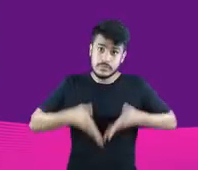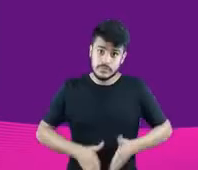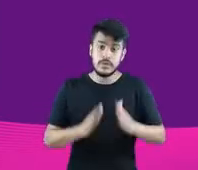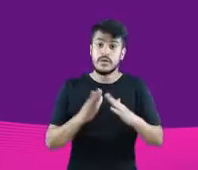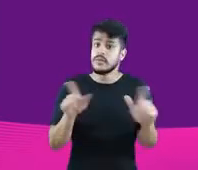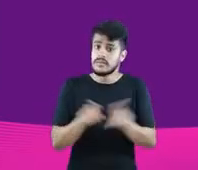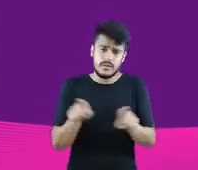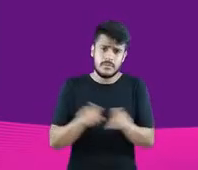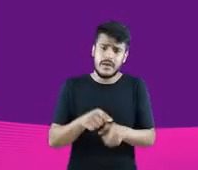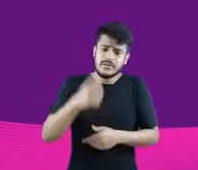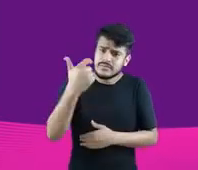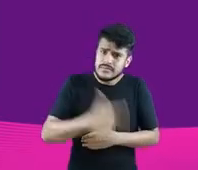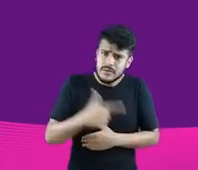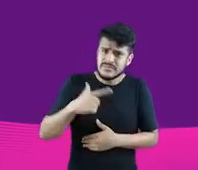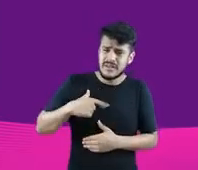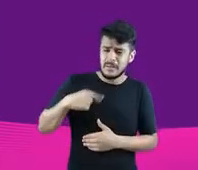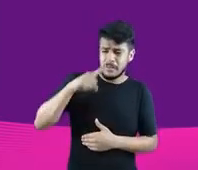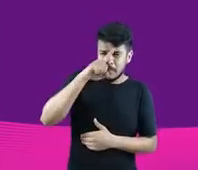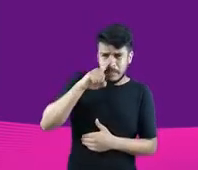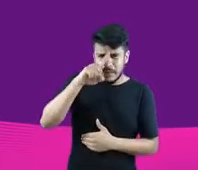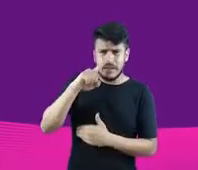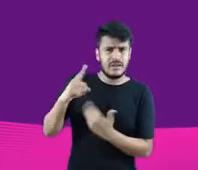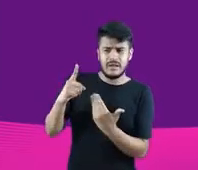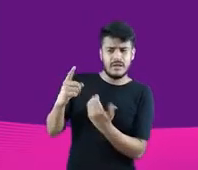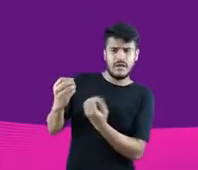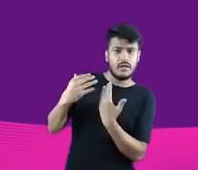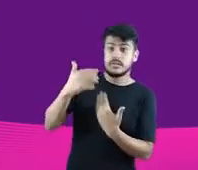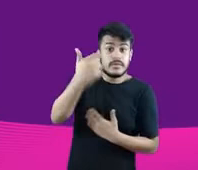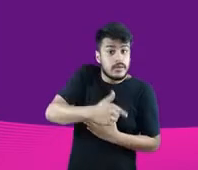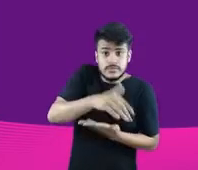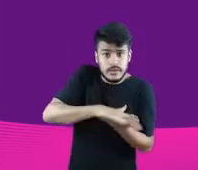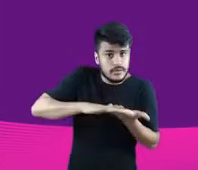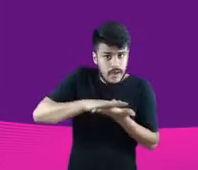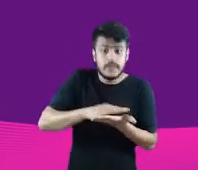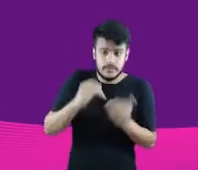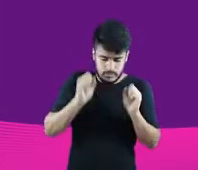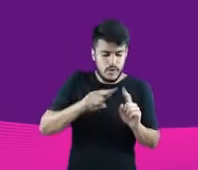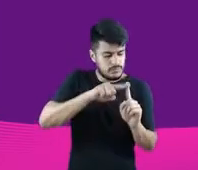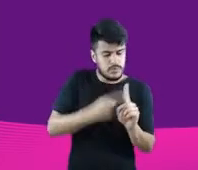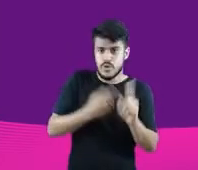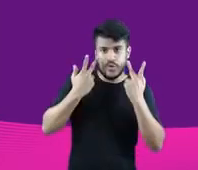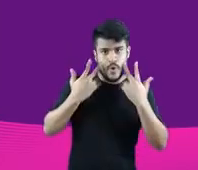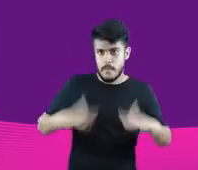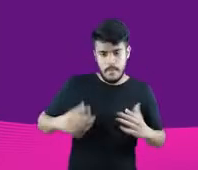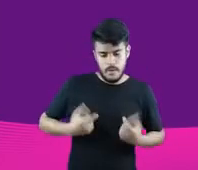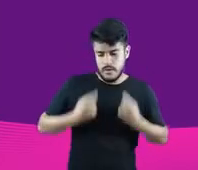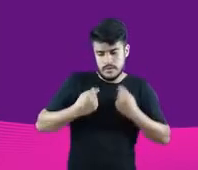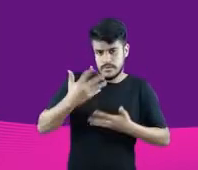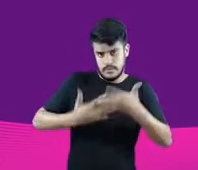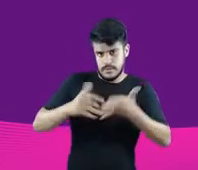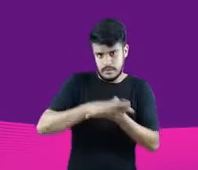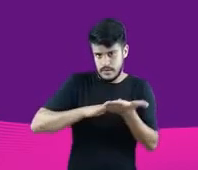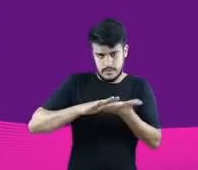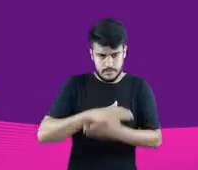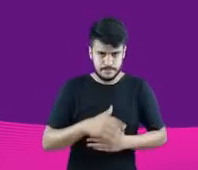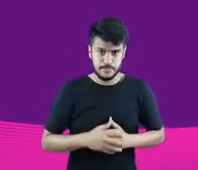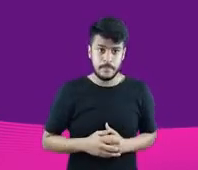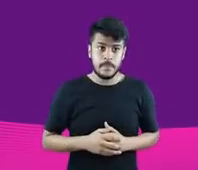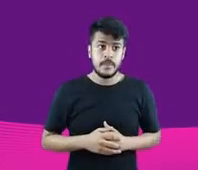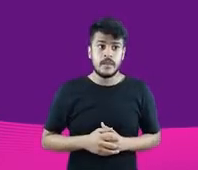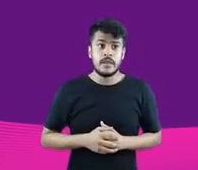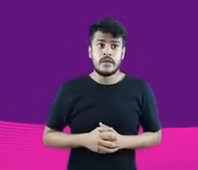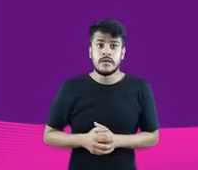um malefício nessas pacientes em ter uma gestação depois do câncer de mama. Para evitar